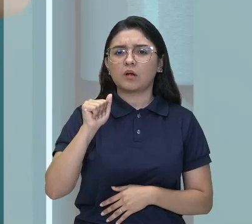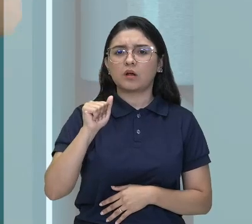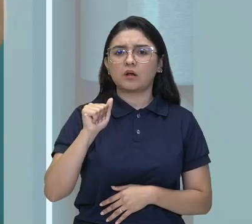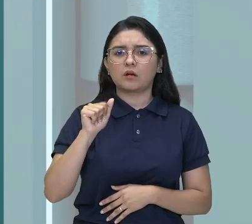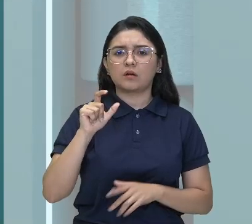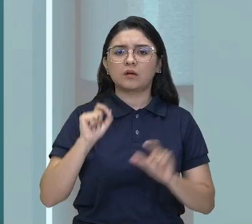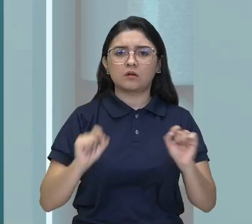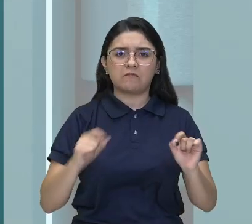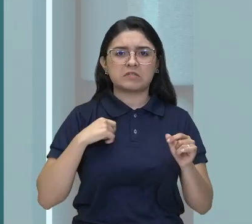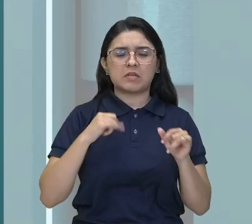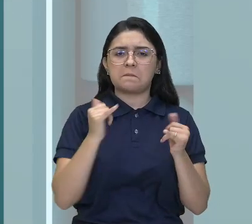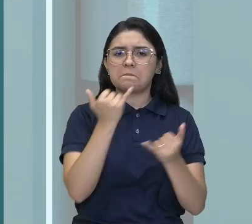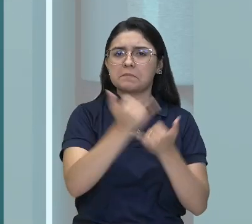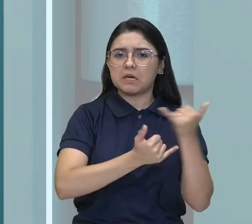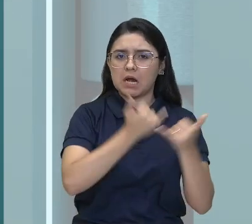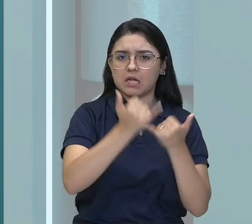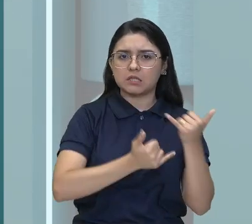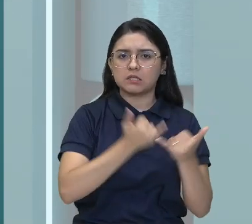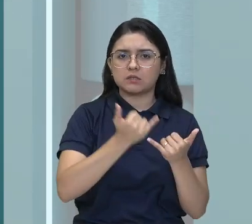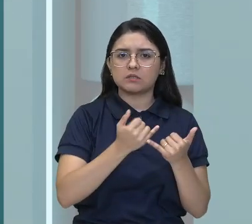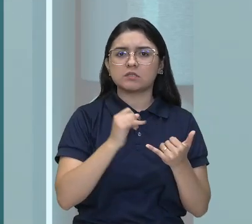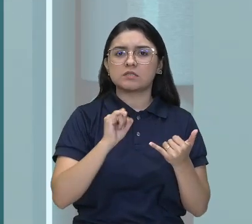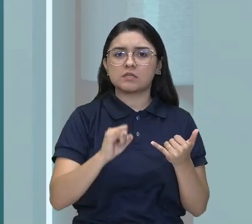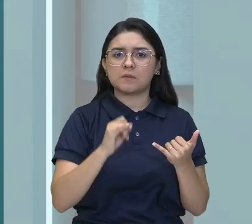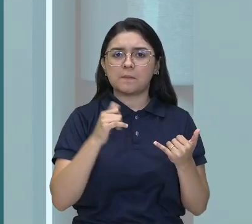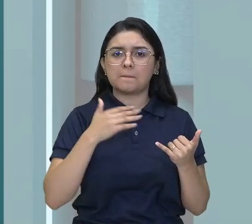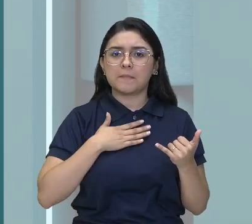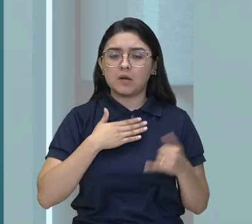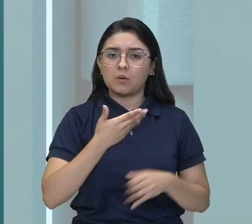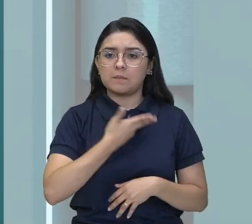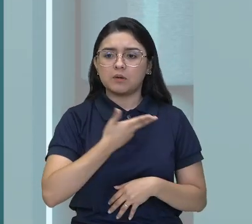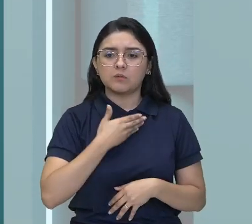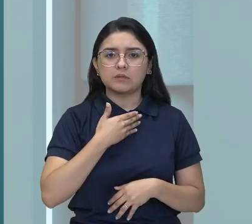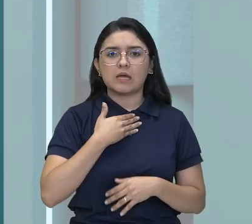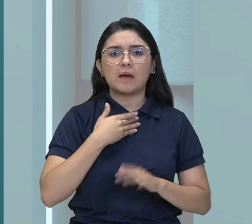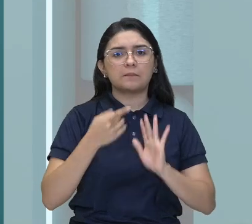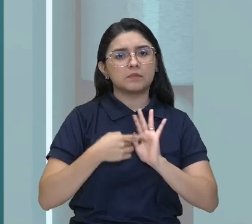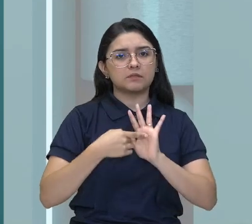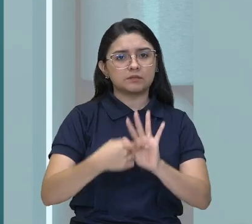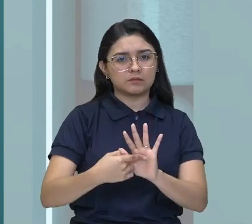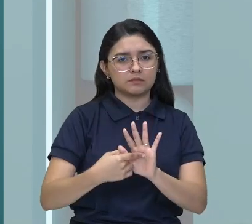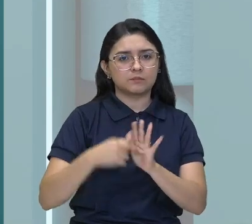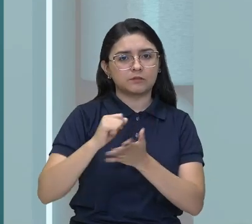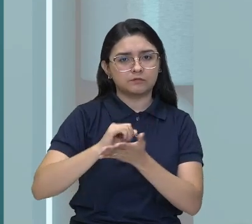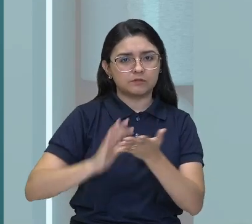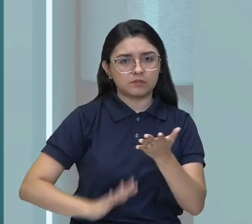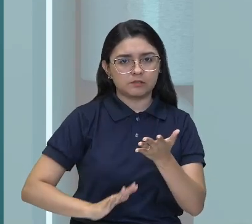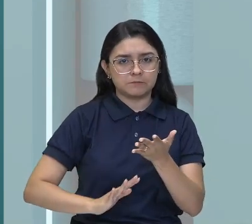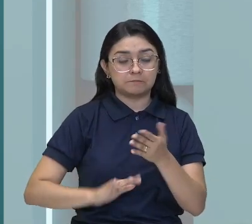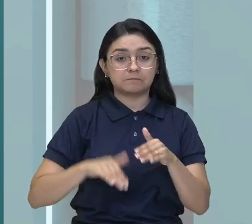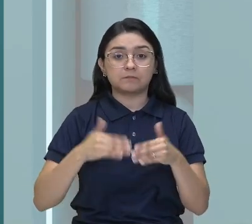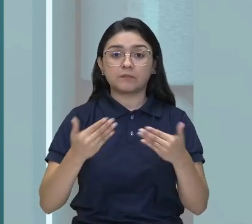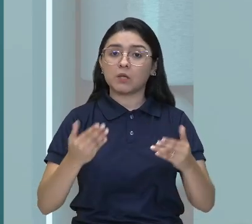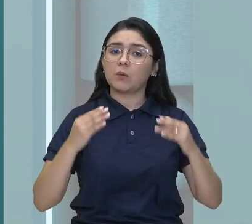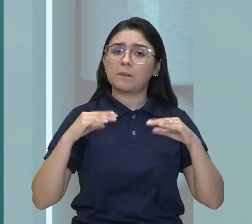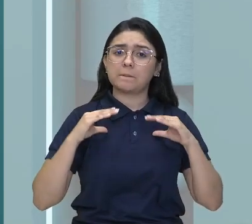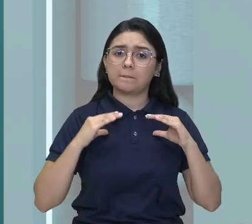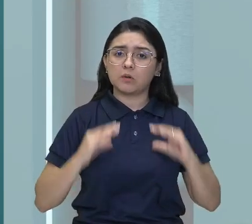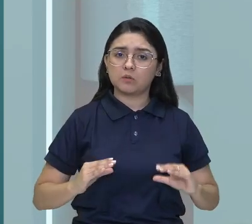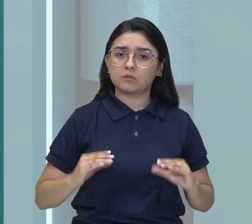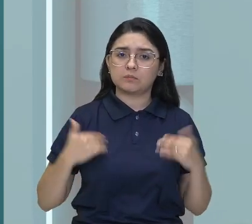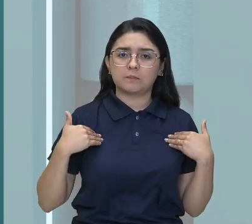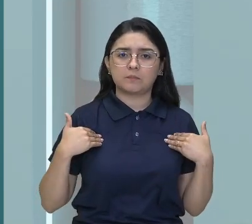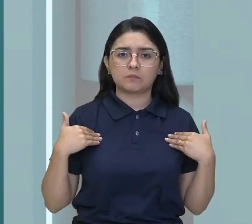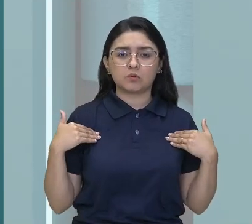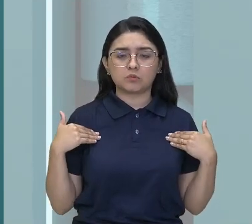fazendo não sei o que lá atrás, quando meu colega está apresentando uma atividade. Então, isso chama postura. Eu